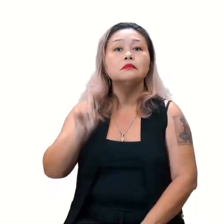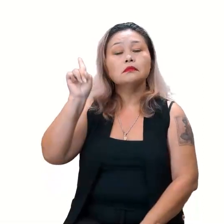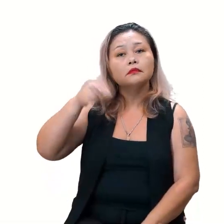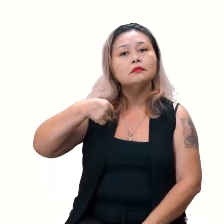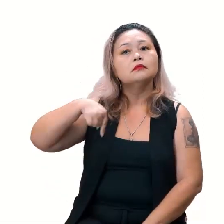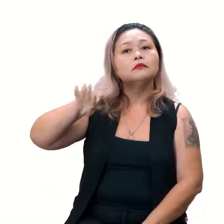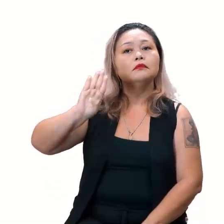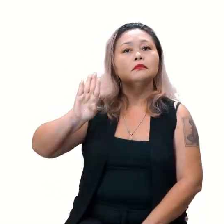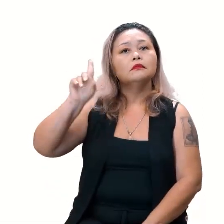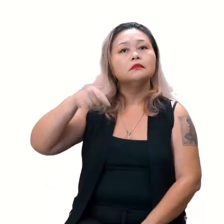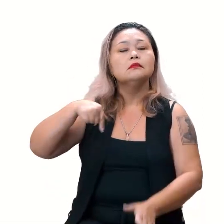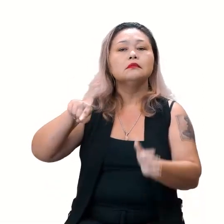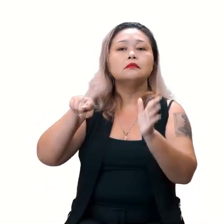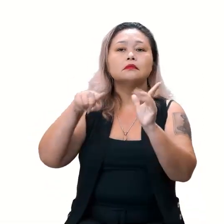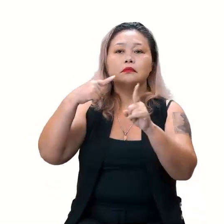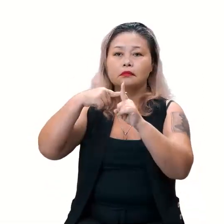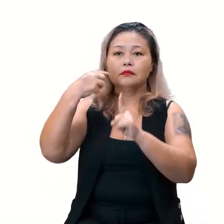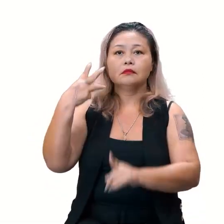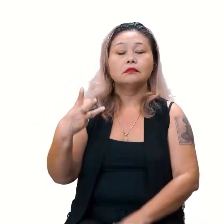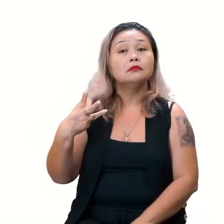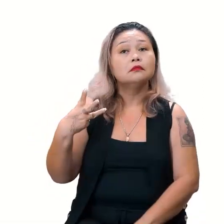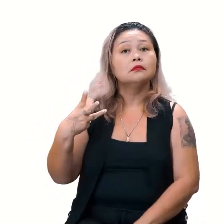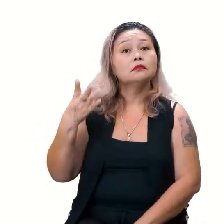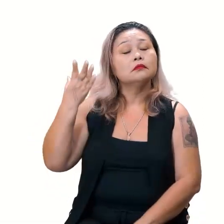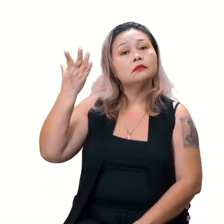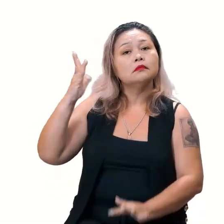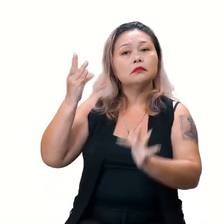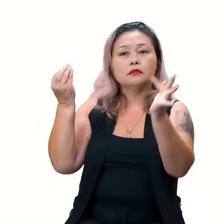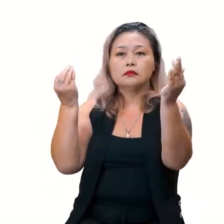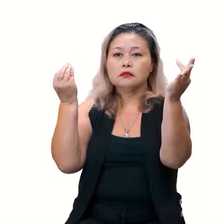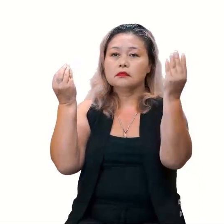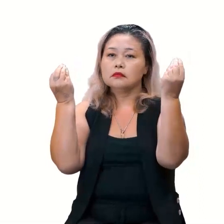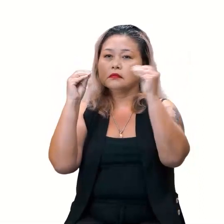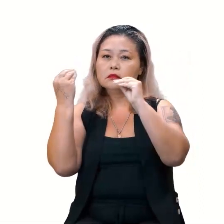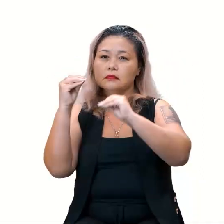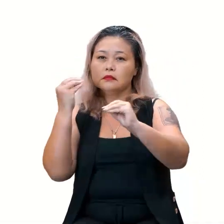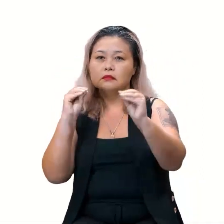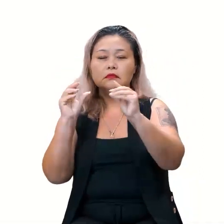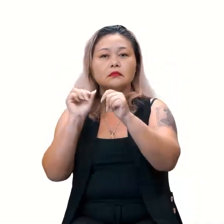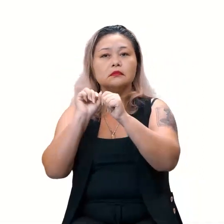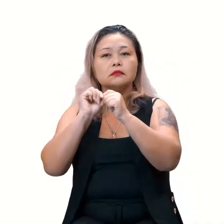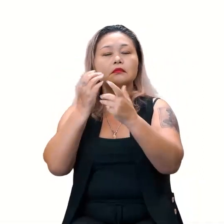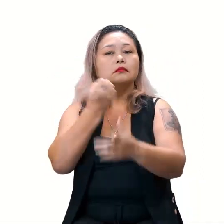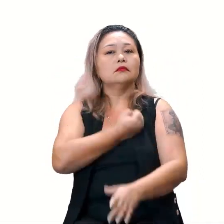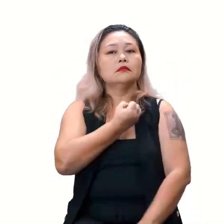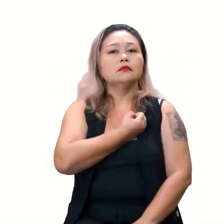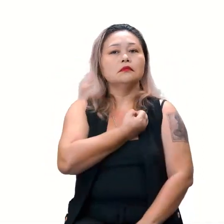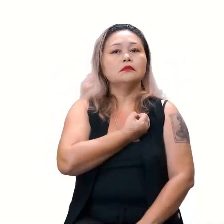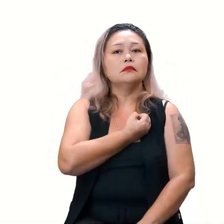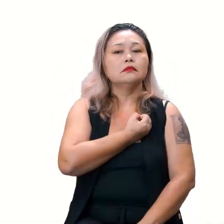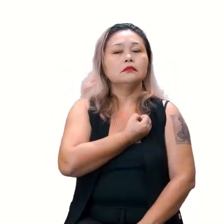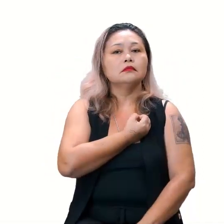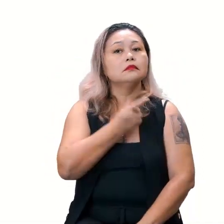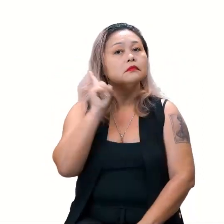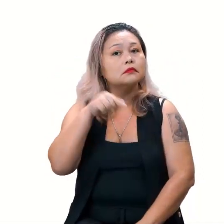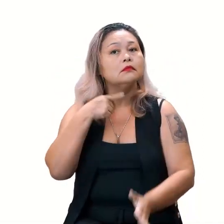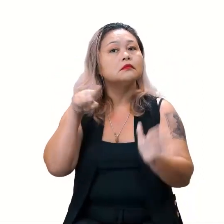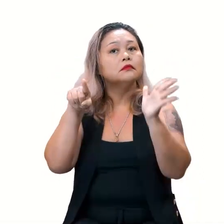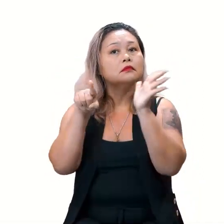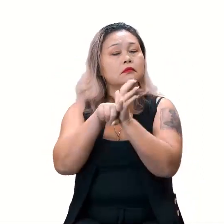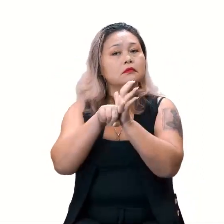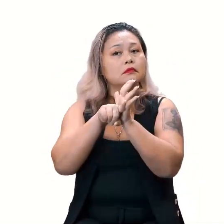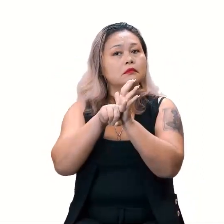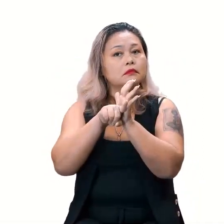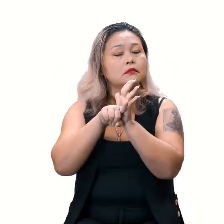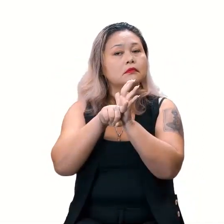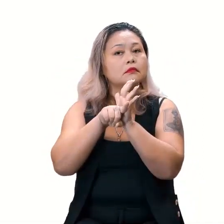B é 3. O B é 3, né? Então, substituindo, eu vou ter que... o valor que vai entrar, né? Ele é negativo, ele vai